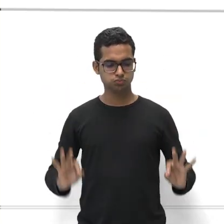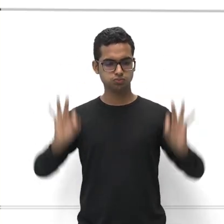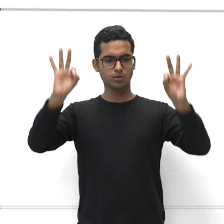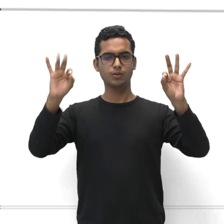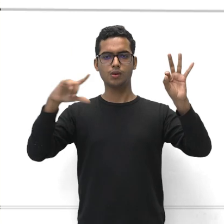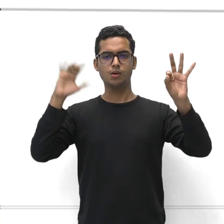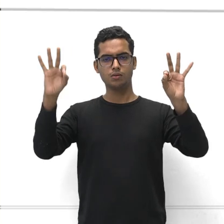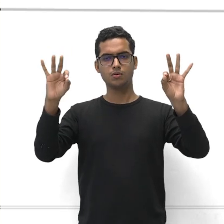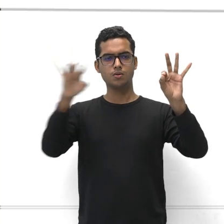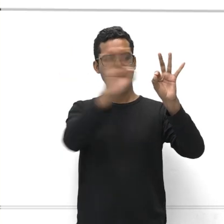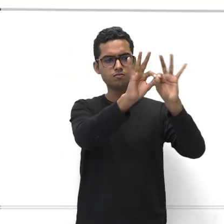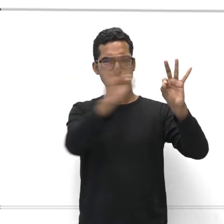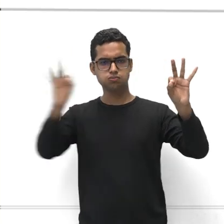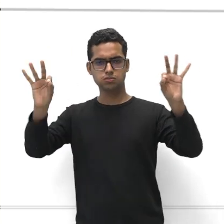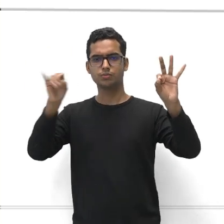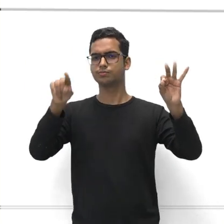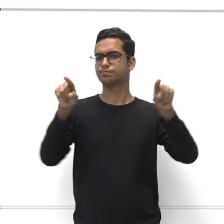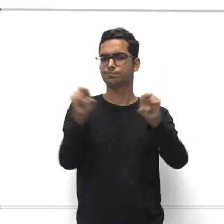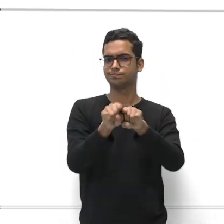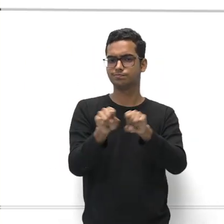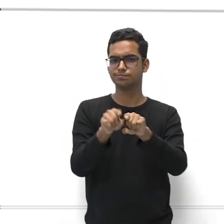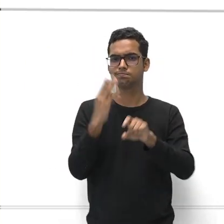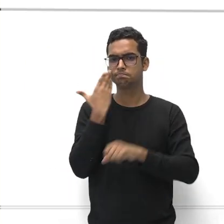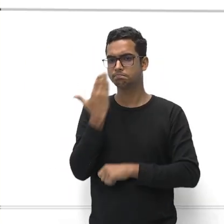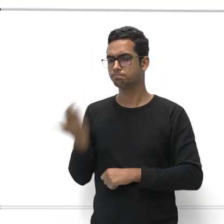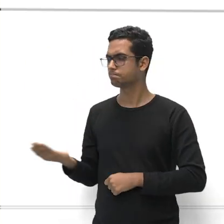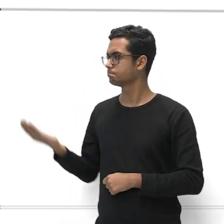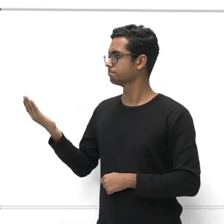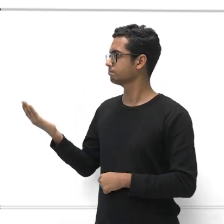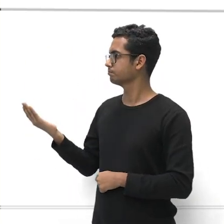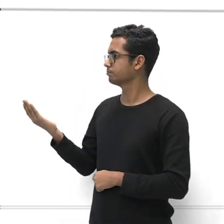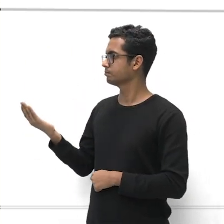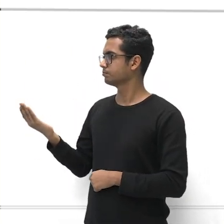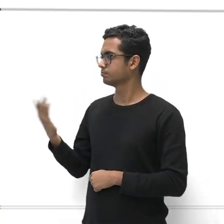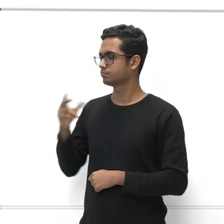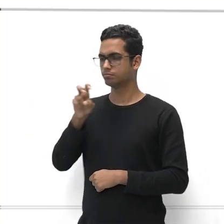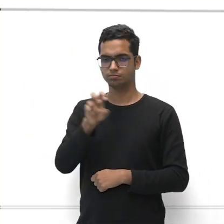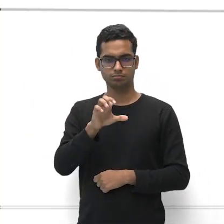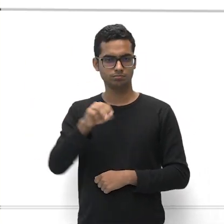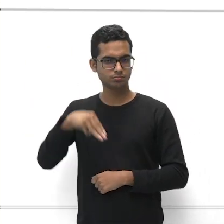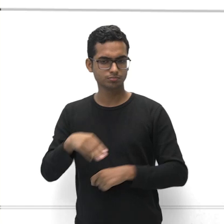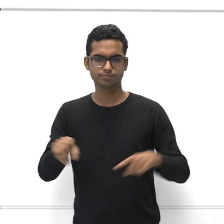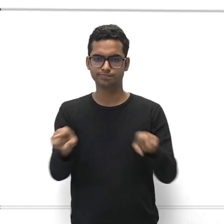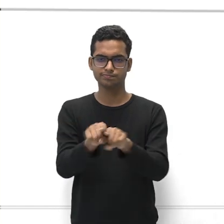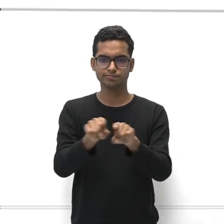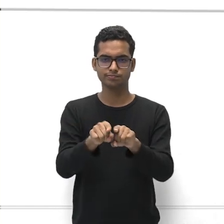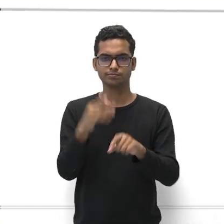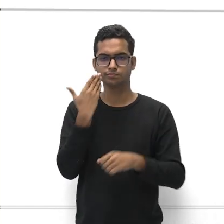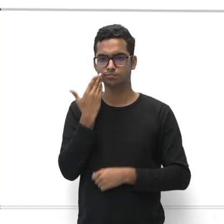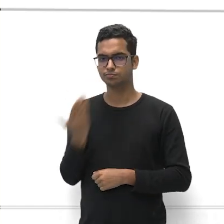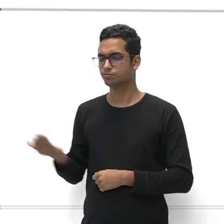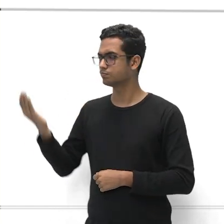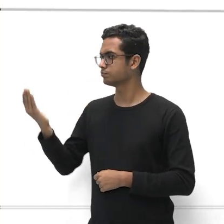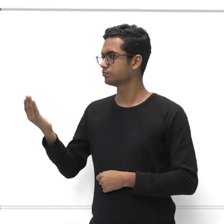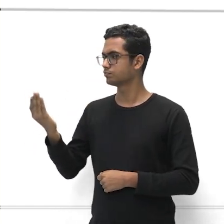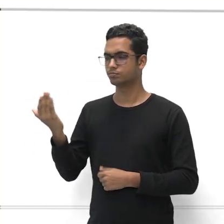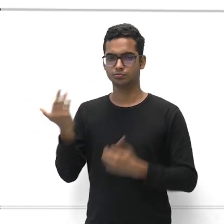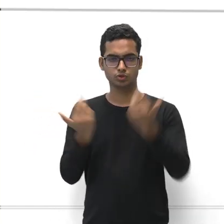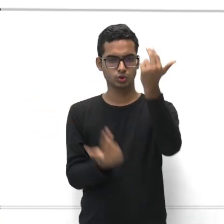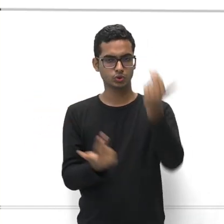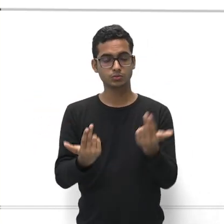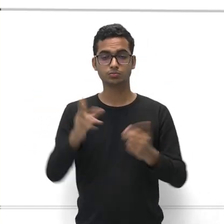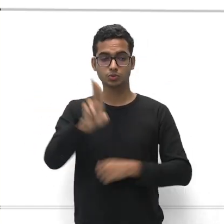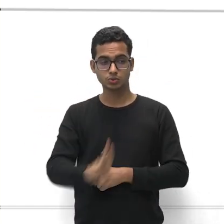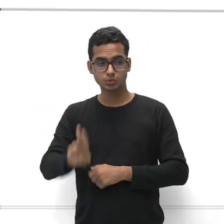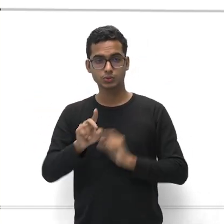em função do posicionamento da reta desse segmento aqui. E o mesmo vai acontecer aqui, mas